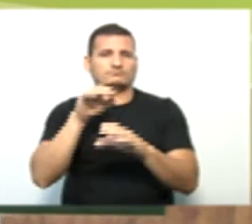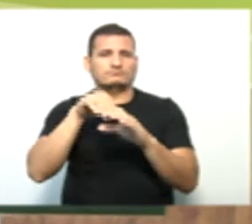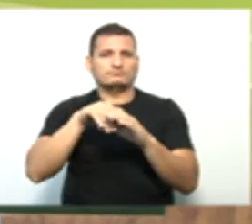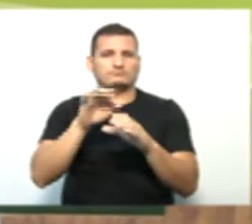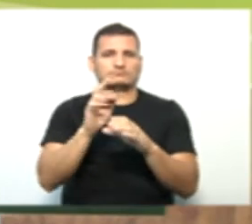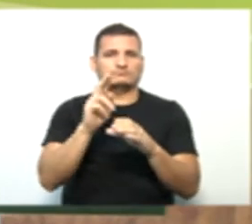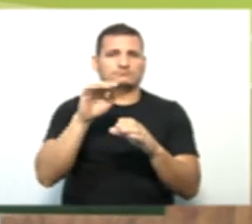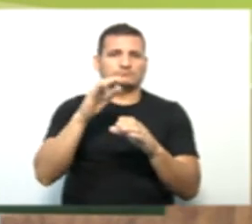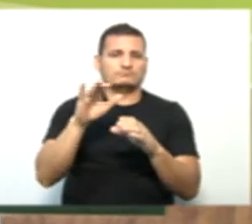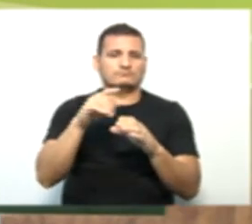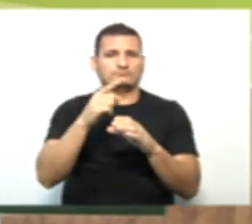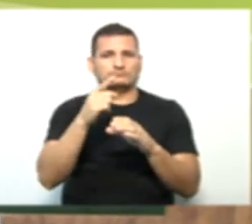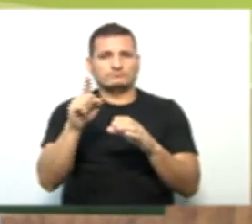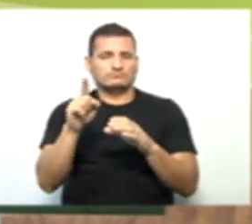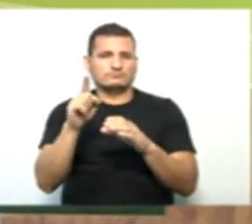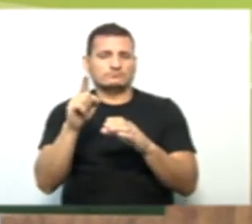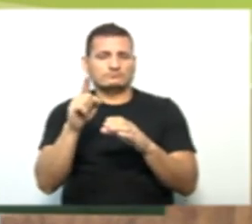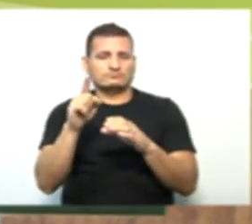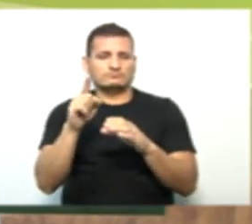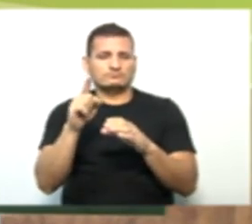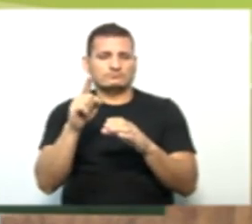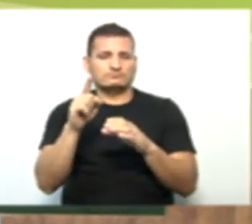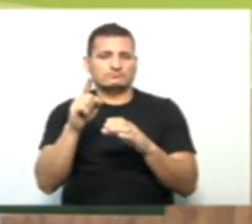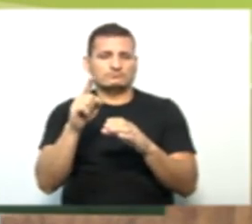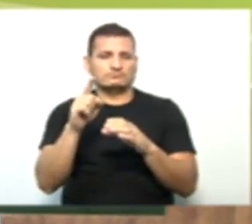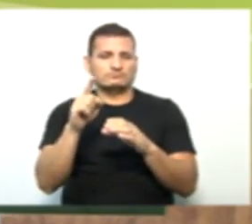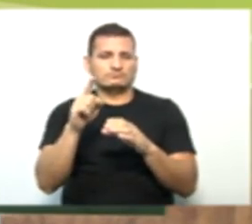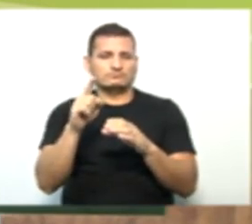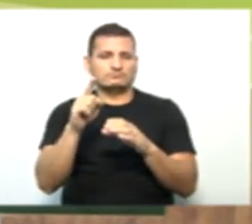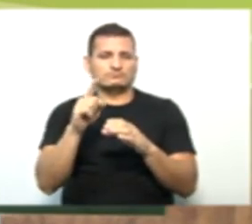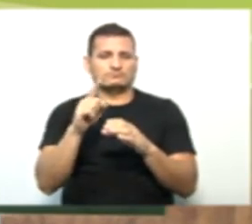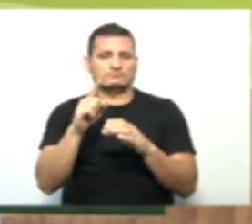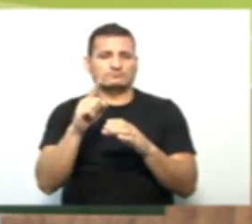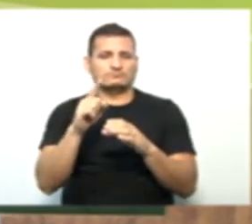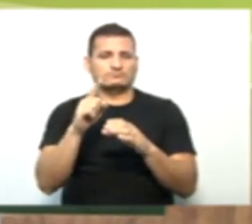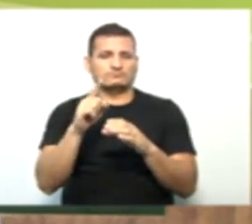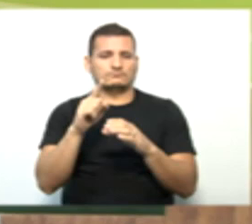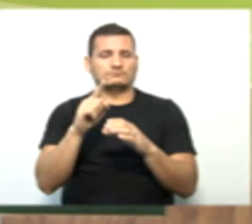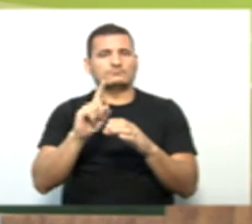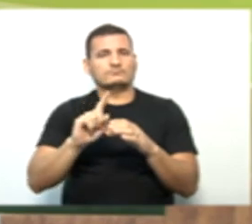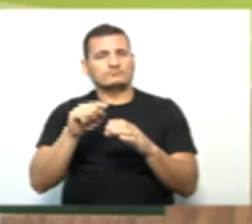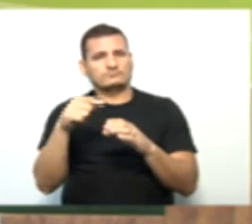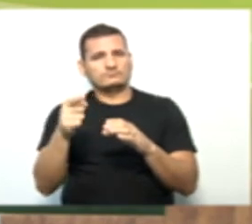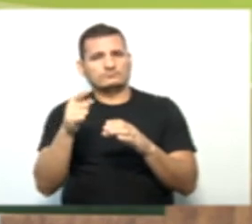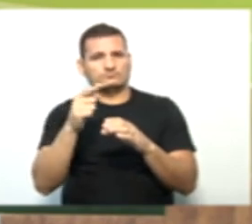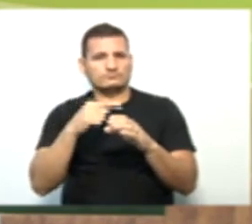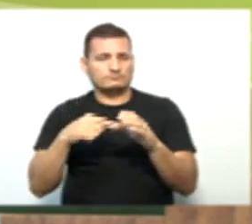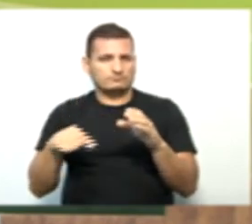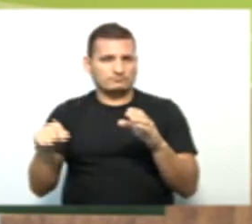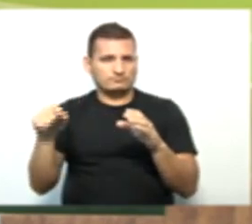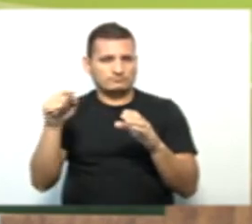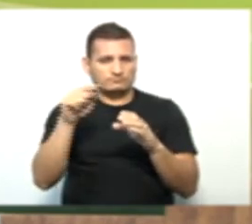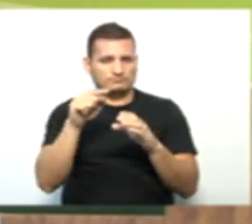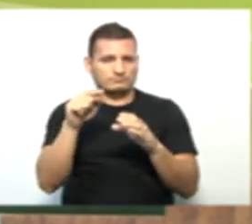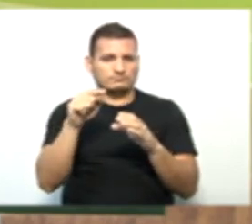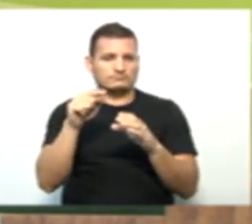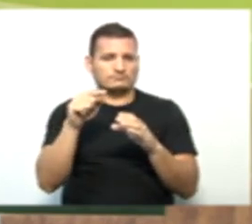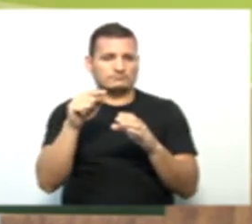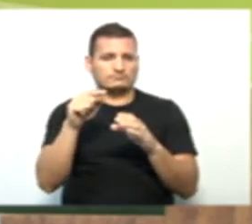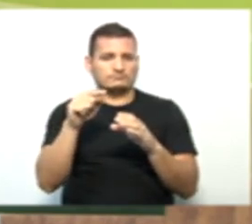ela é declarada lá mesmo e depois do que é retornada, né, depois que a função para